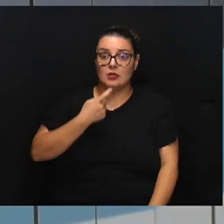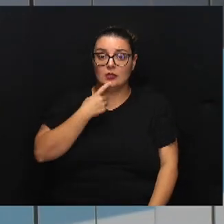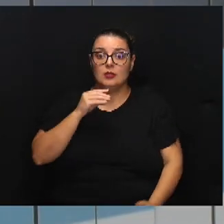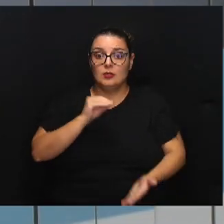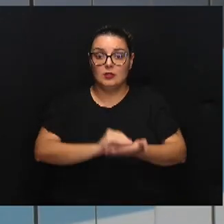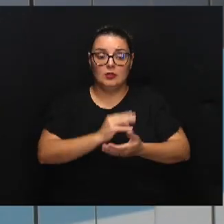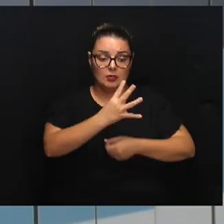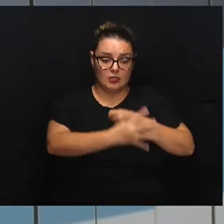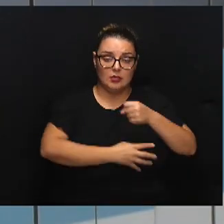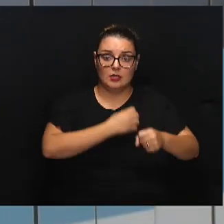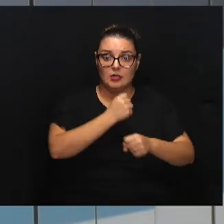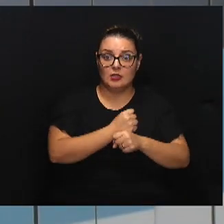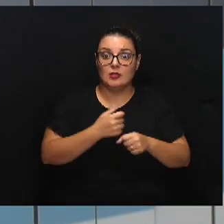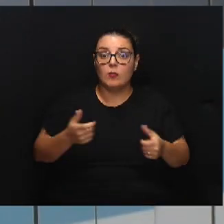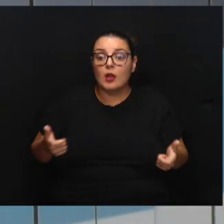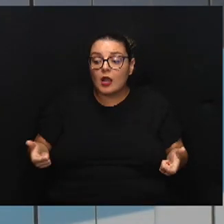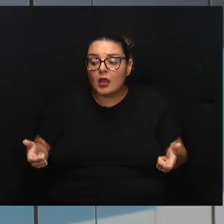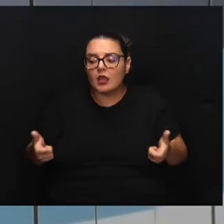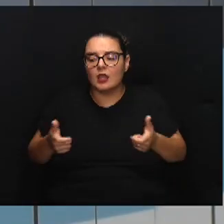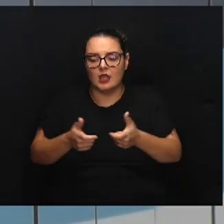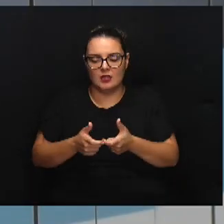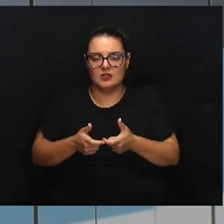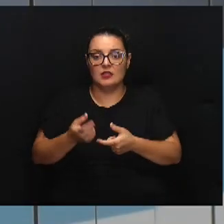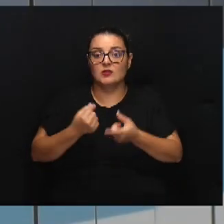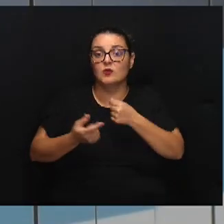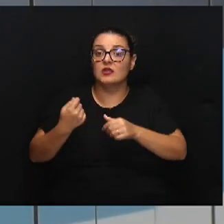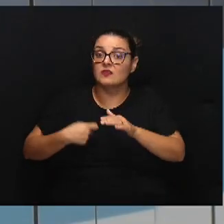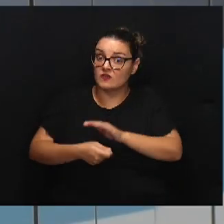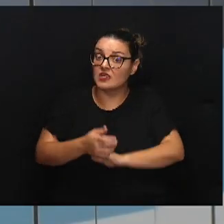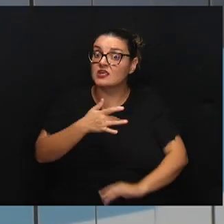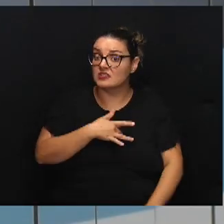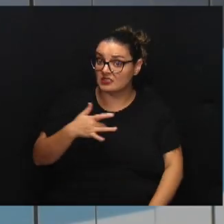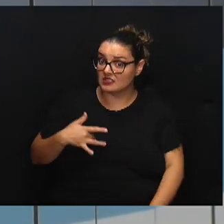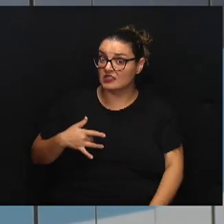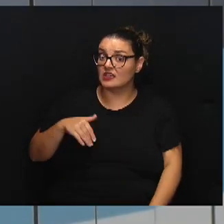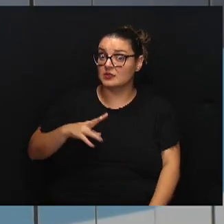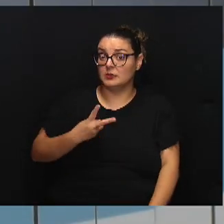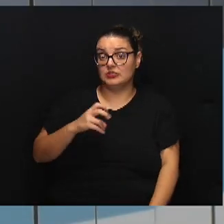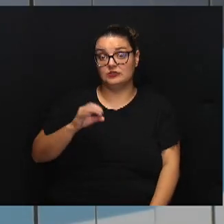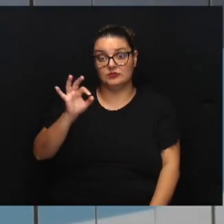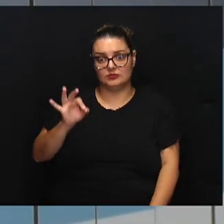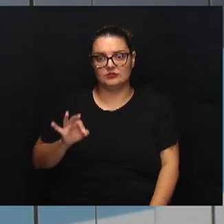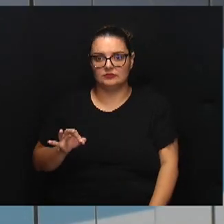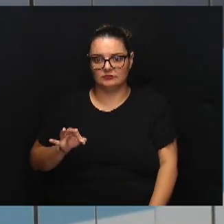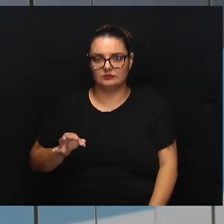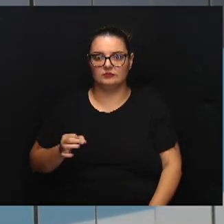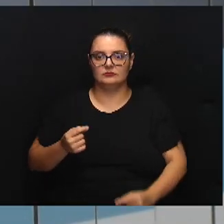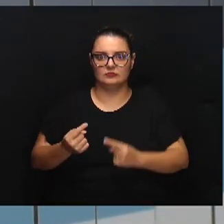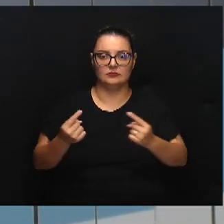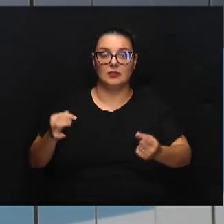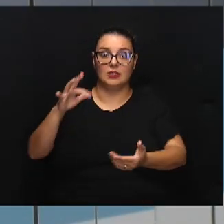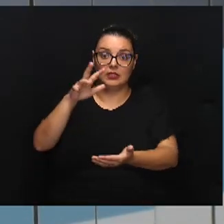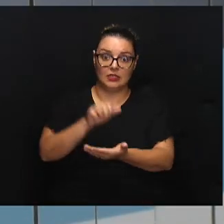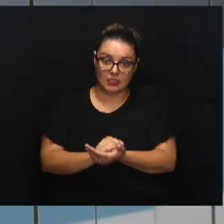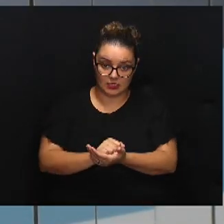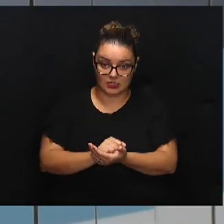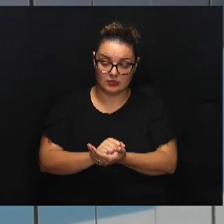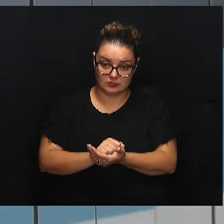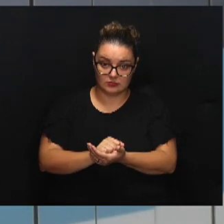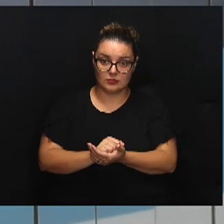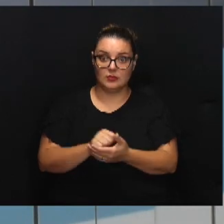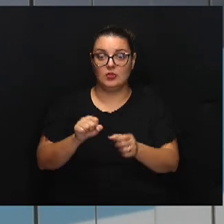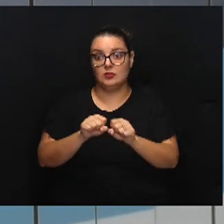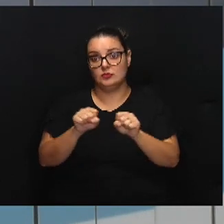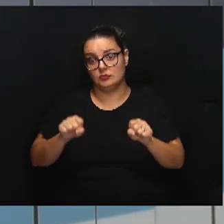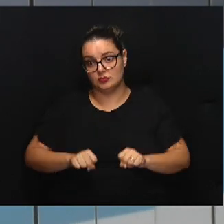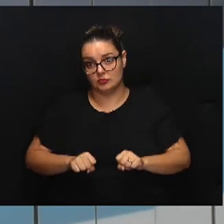nós tivemos uma redução do investimento na saúde em mais de 20% para cada cadastrado no Sistema Único